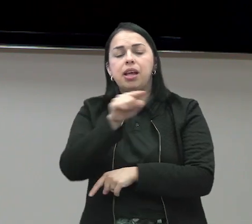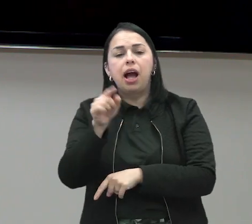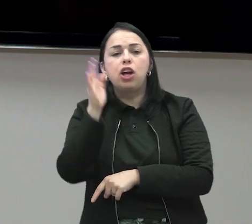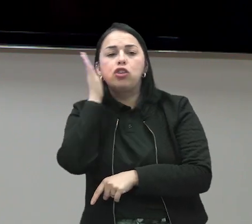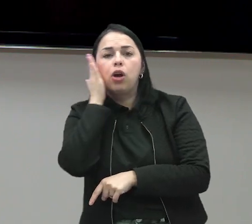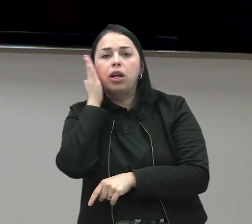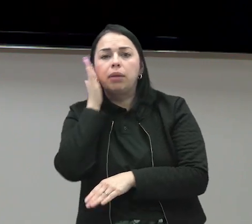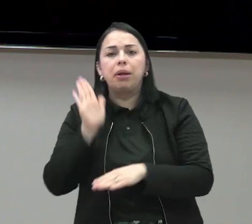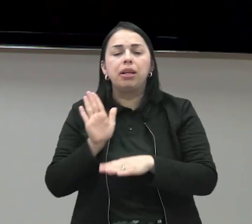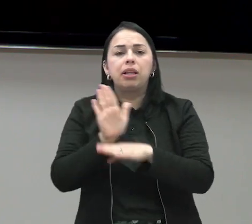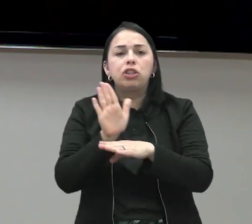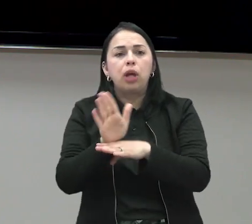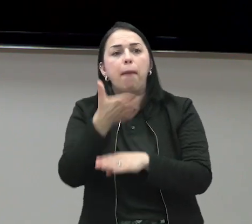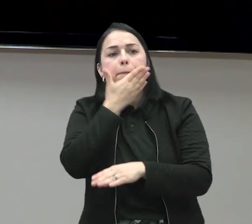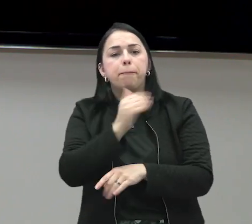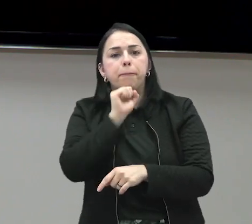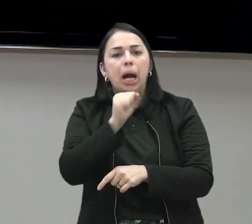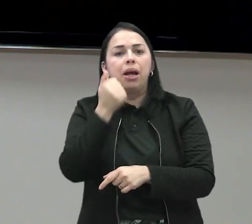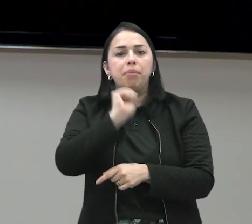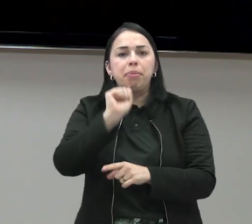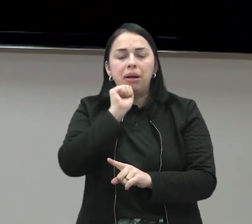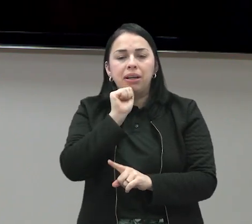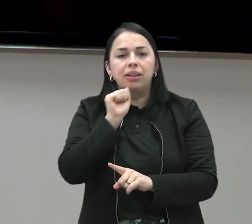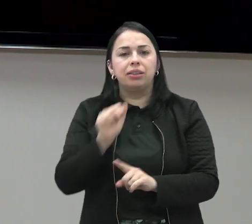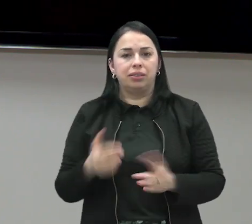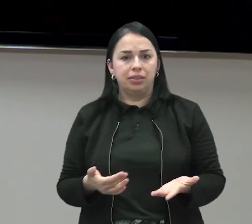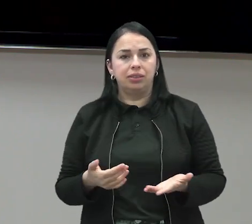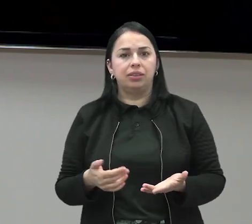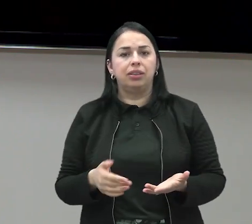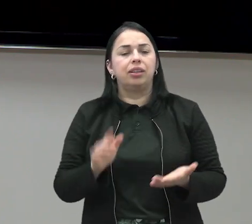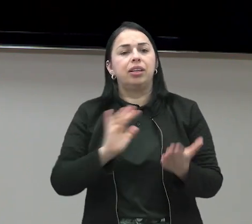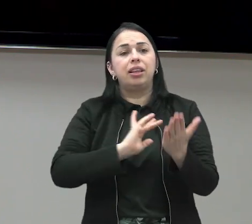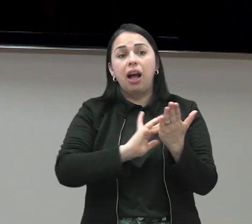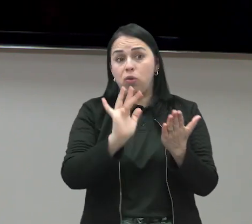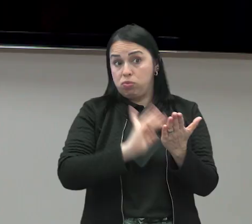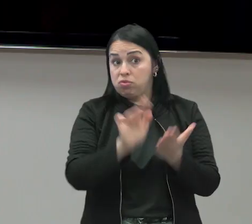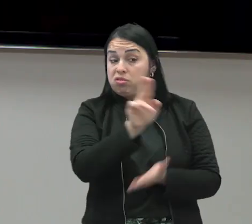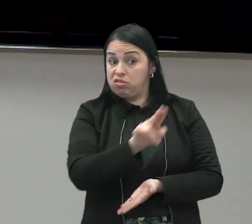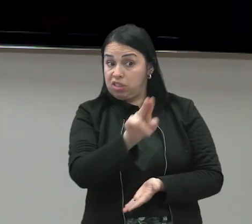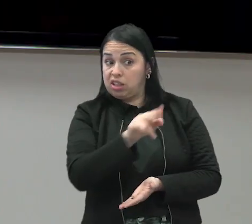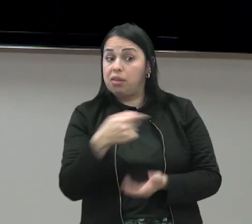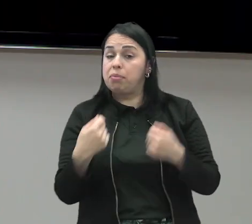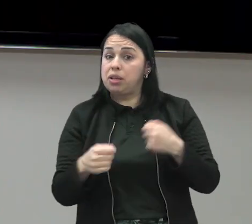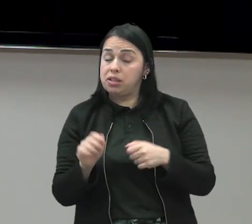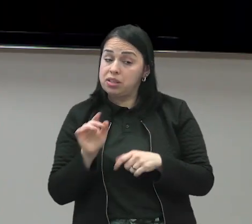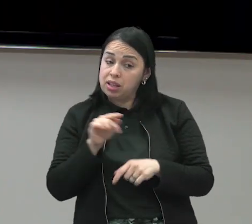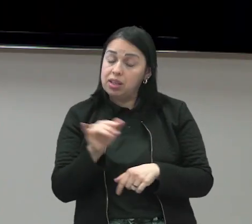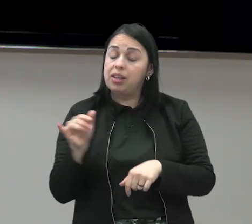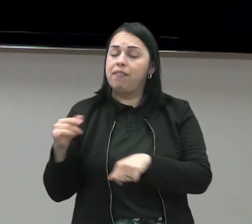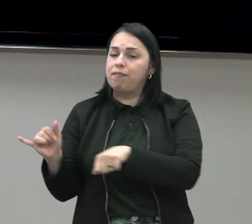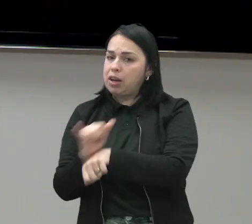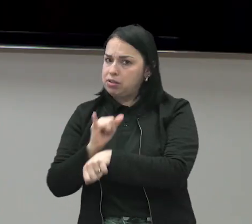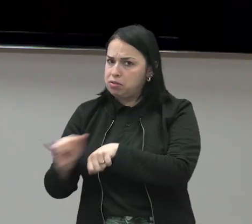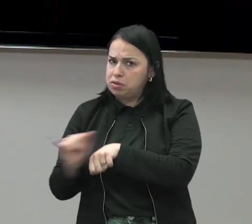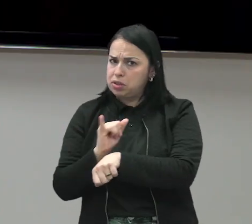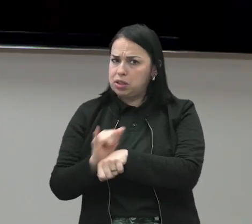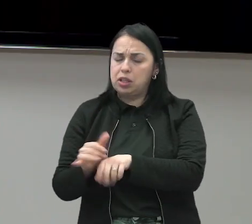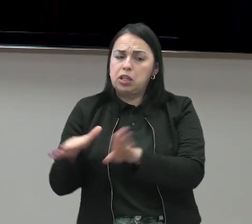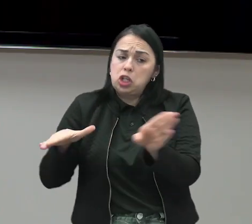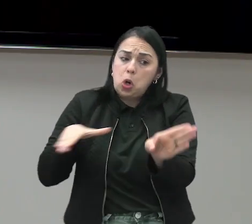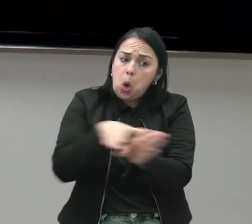na ponta, que é o pai que está ali com o seu filho, navegando nas plataformas, e a gente precisa tomar medidas